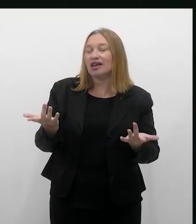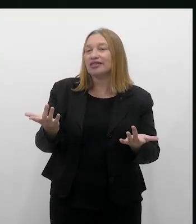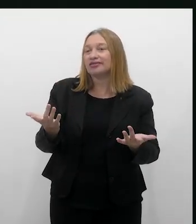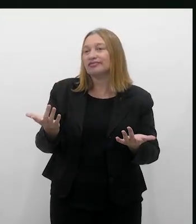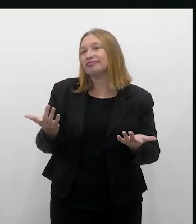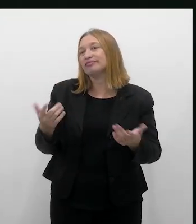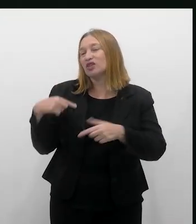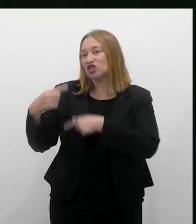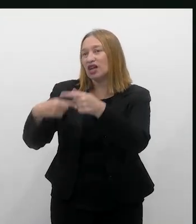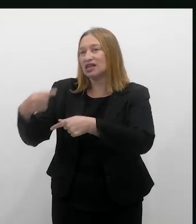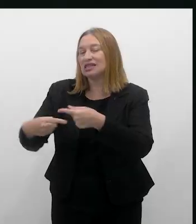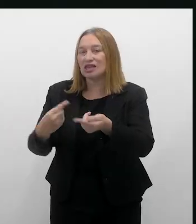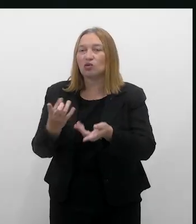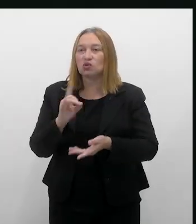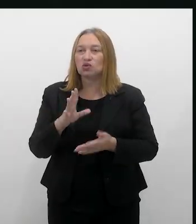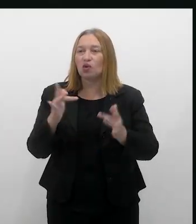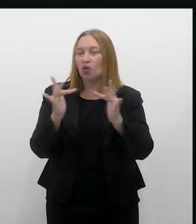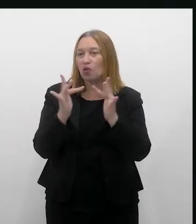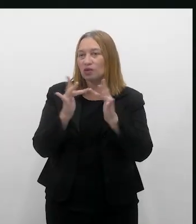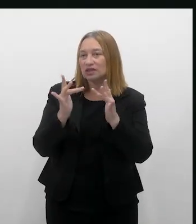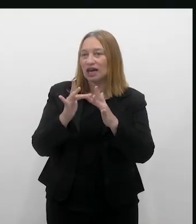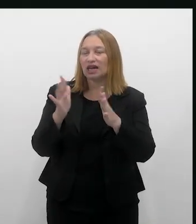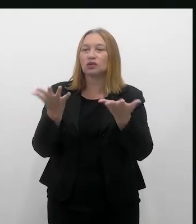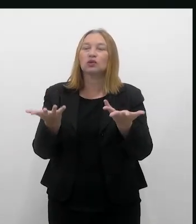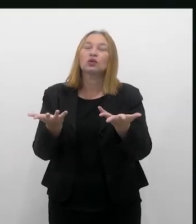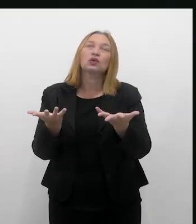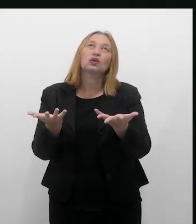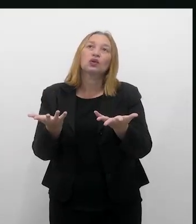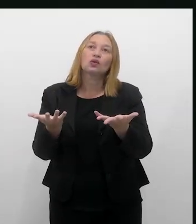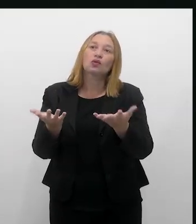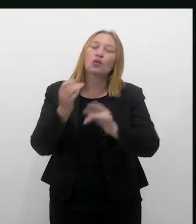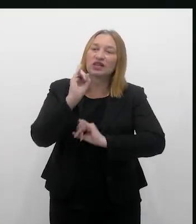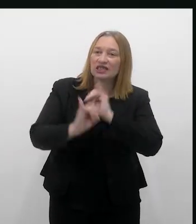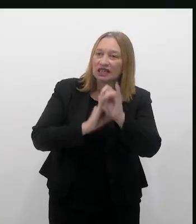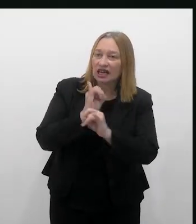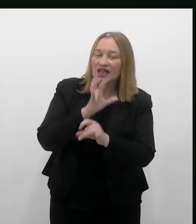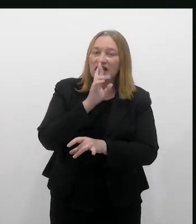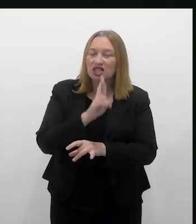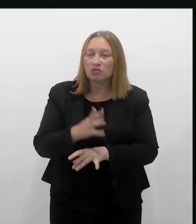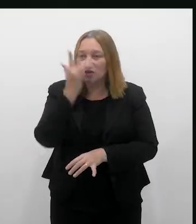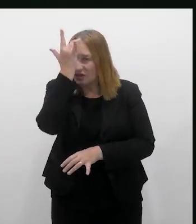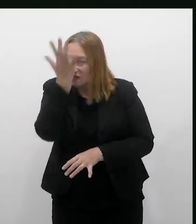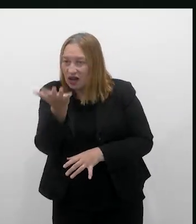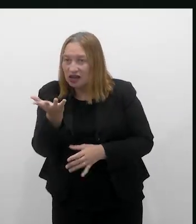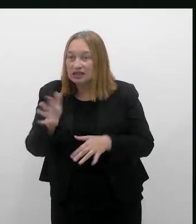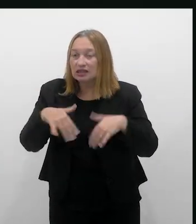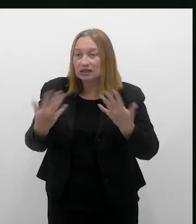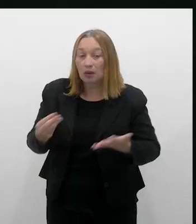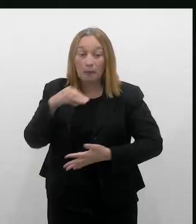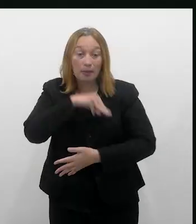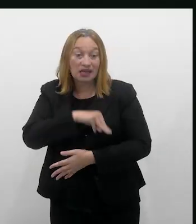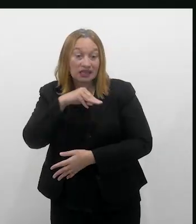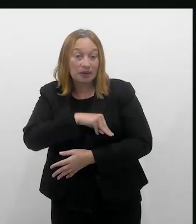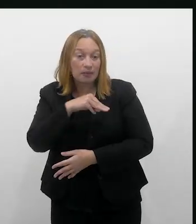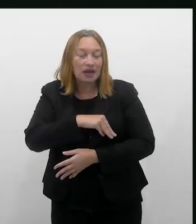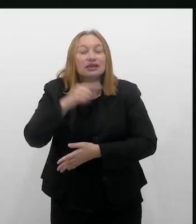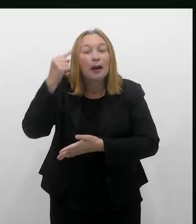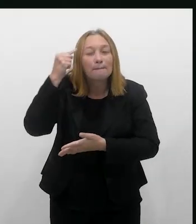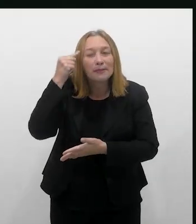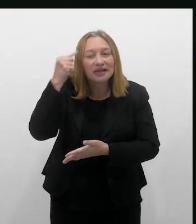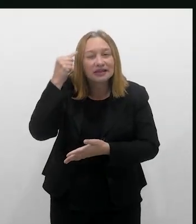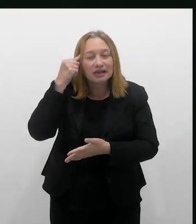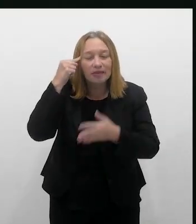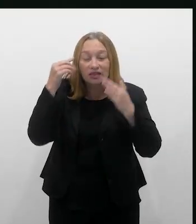cria, como eles dizem, da internet. Sim. Né? Que é tudo automatizado, tudo com resposta fácil, dinâmica. Então, matemática leva para o